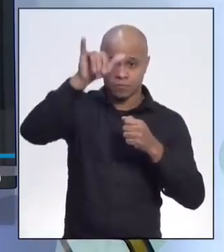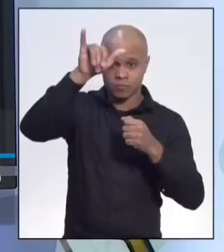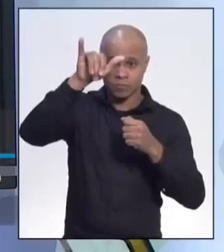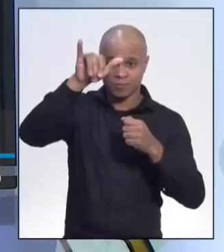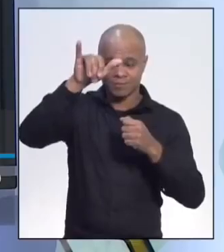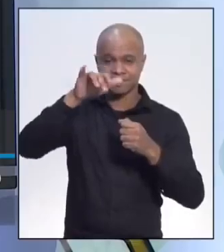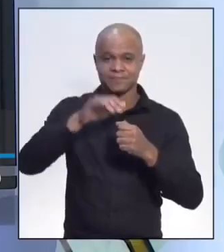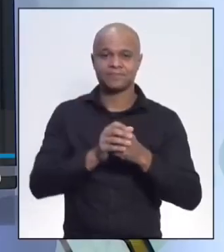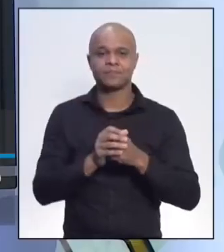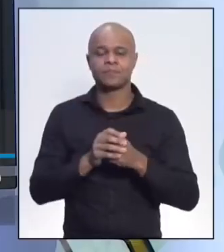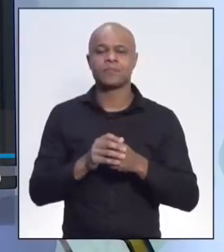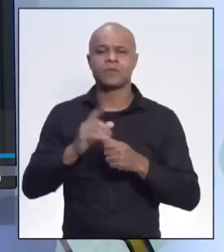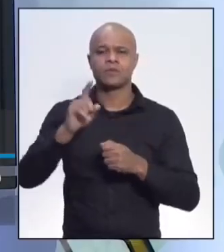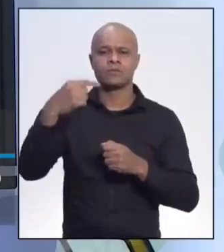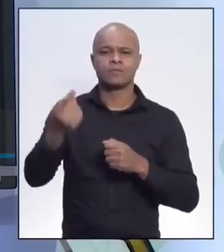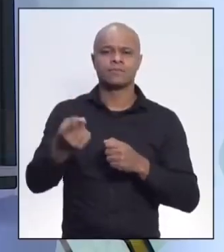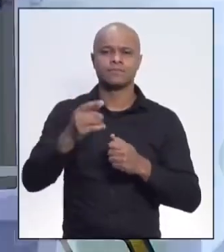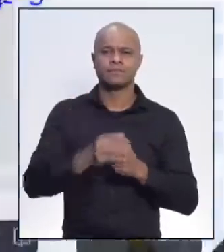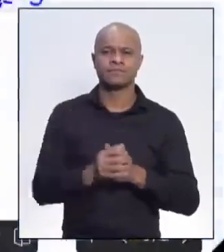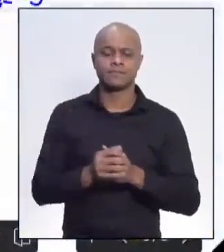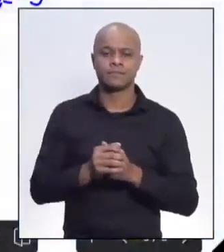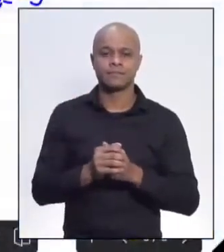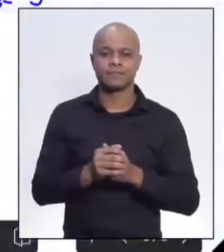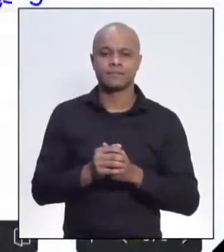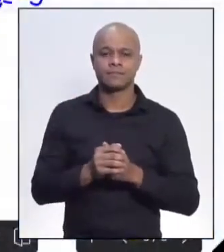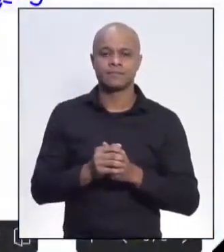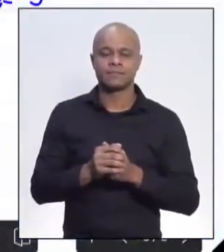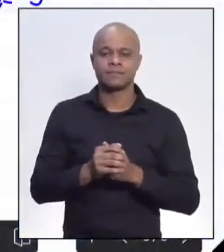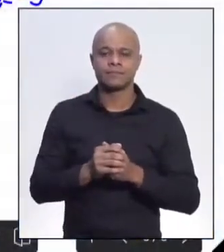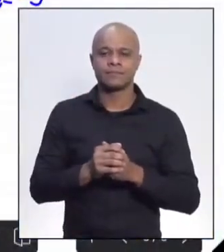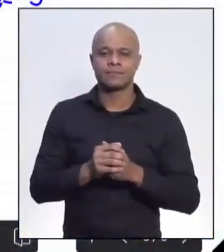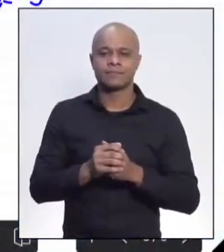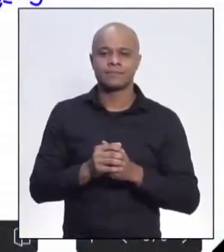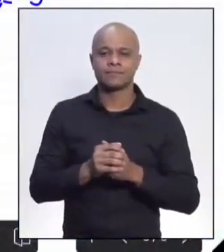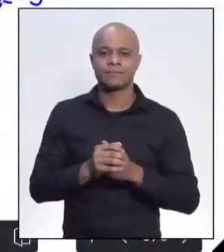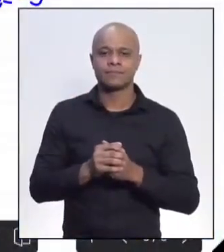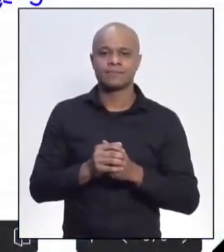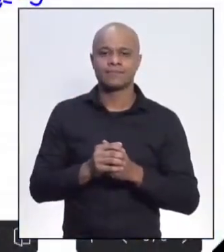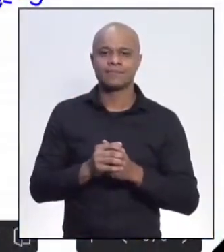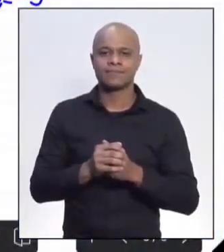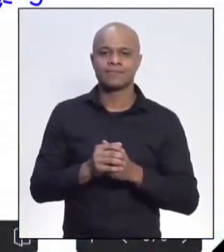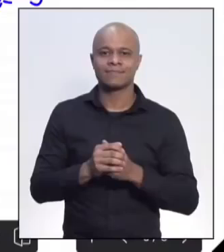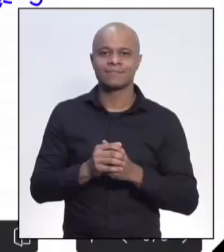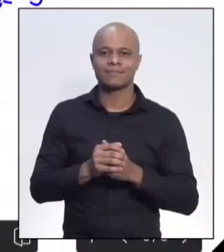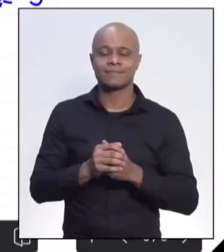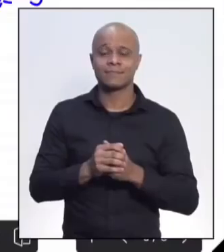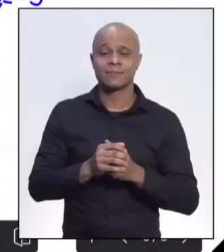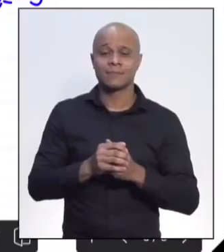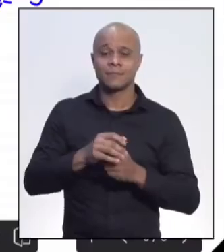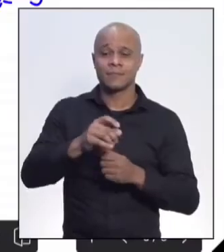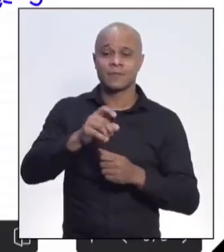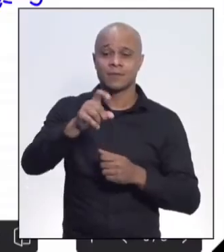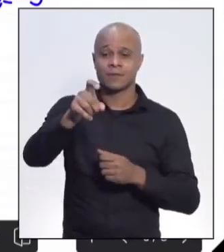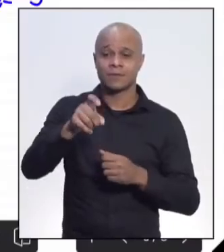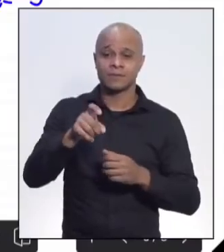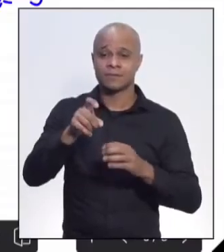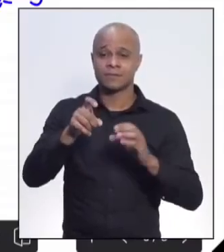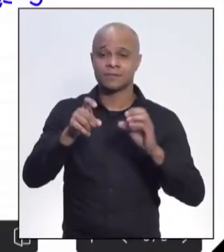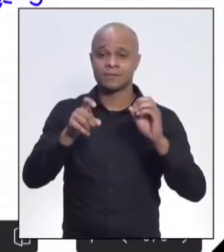Segundo par ordenado, 0, que está aqui, e menos 2